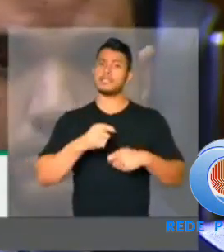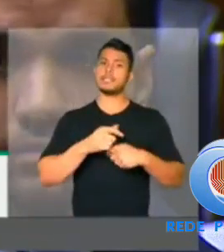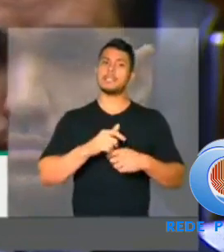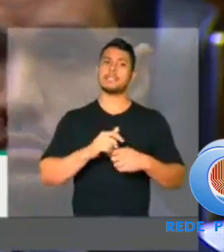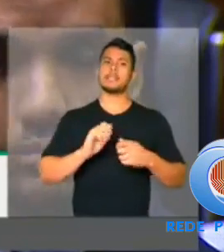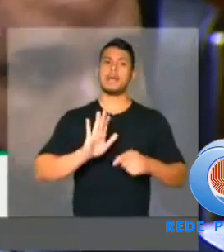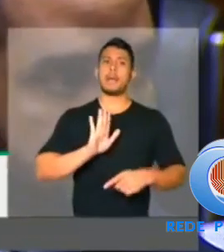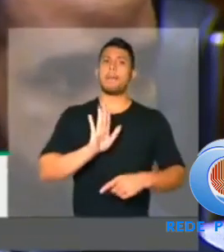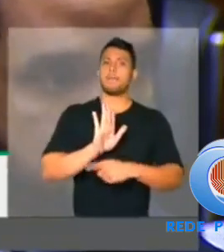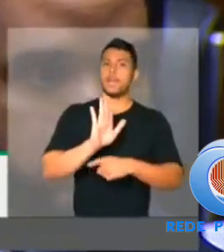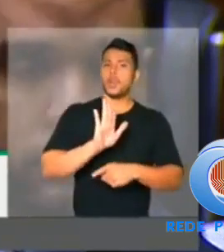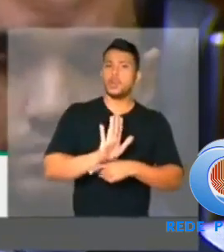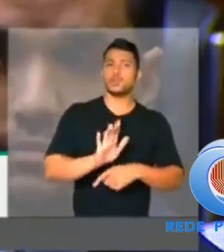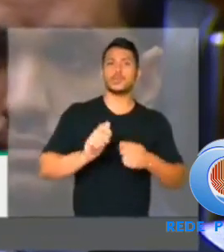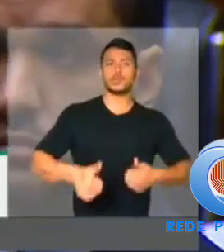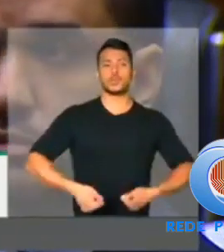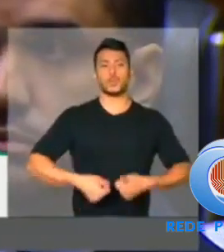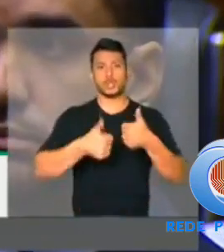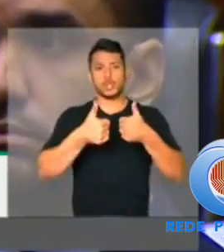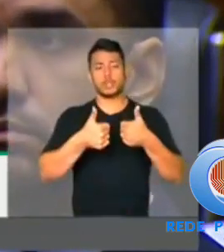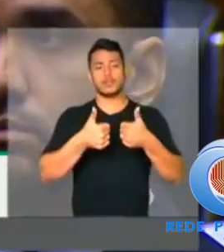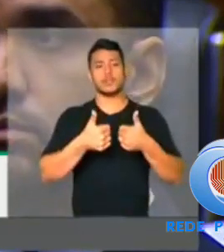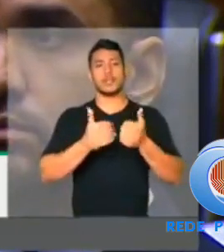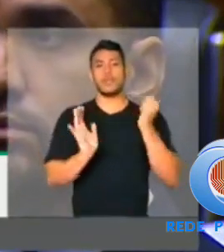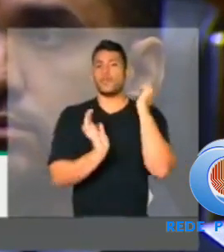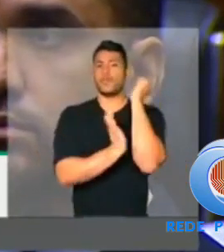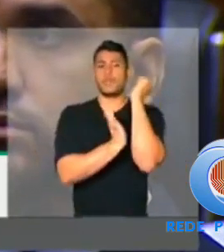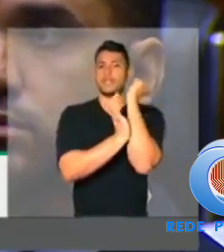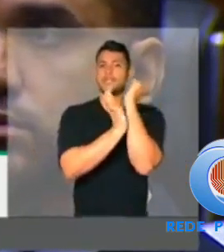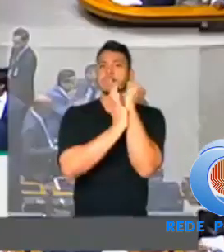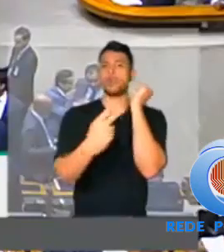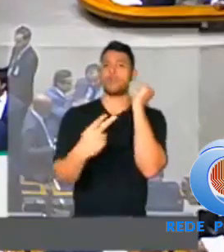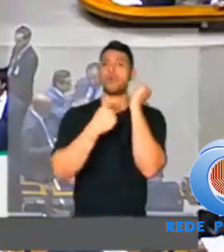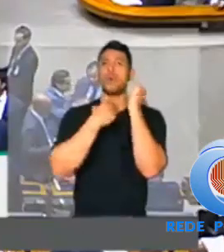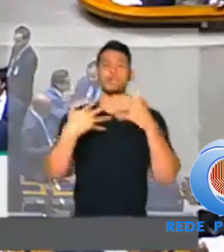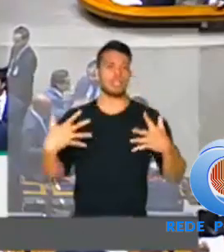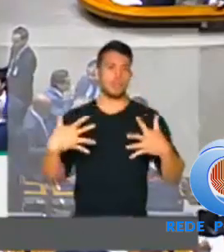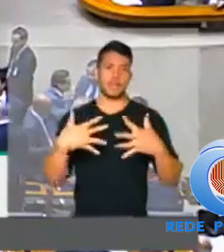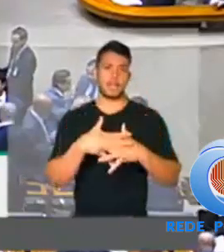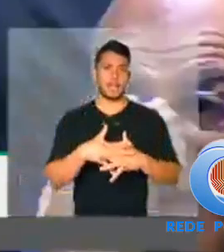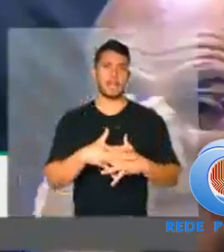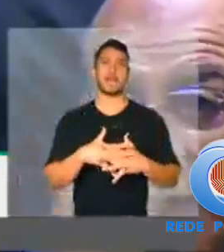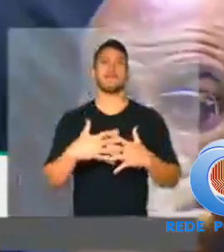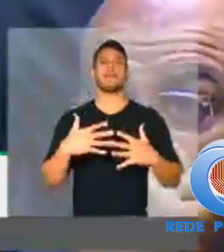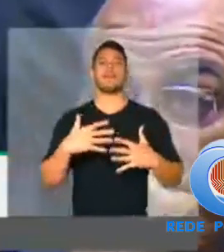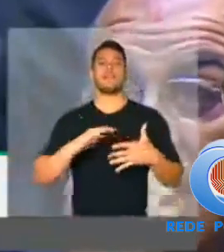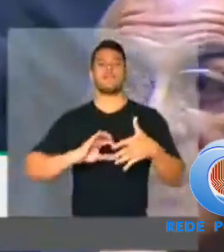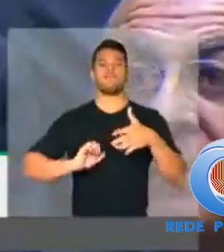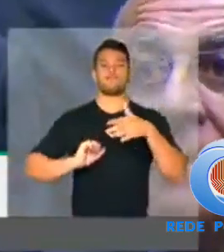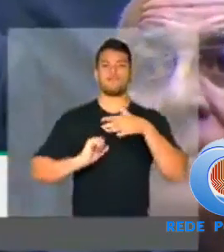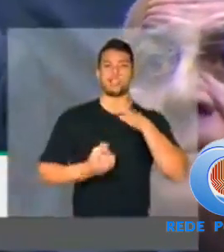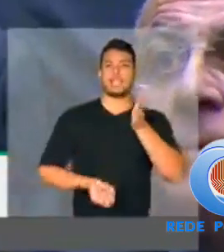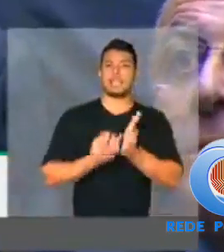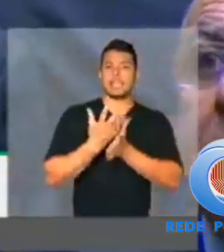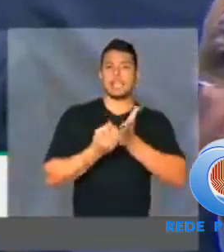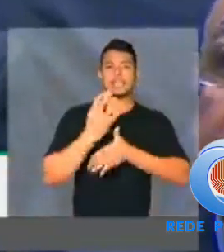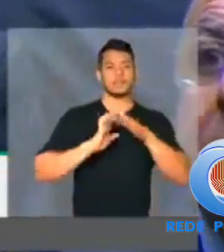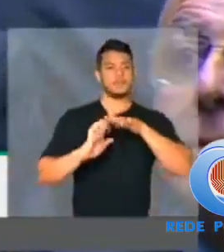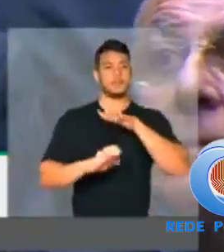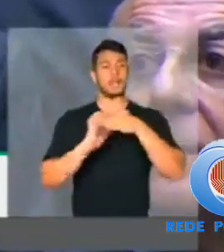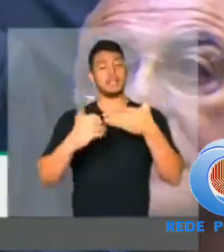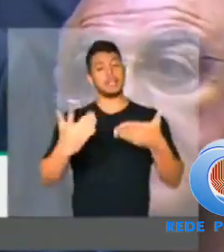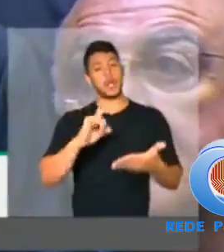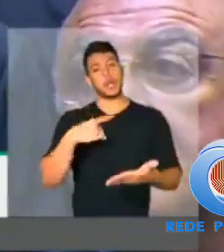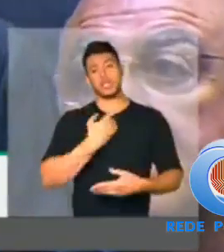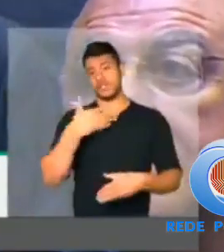a burocracia não pode matar o empreendedorismo, o dinamismo e a dinamização da economia brasileira, o Solidariedade vota